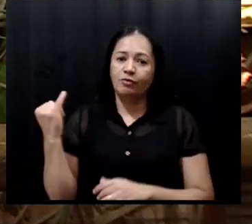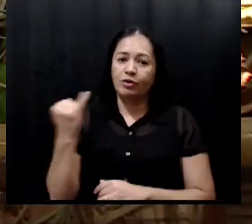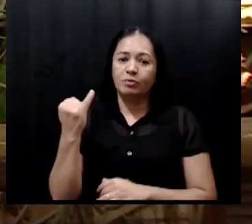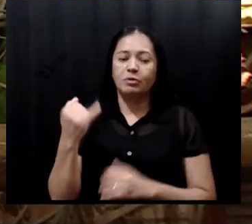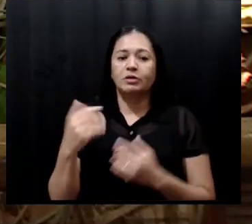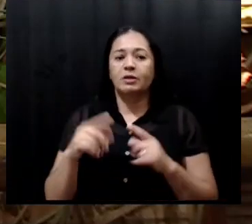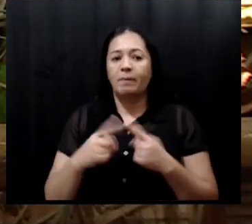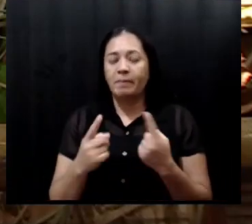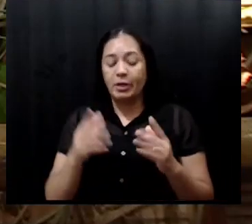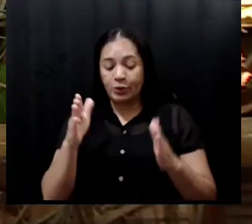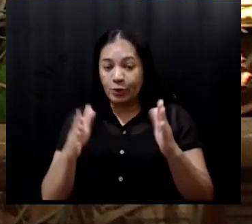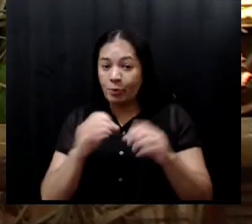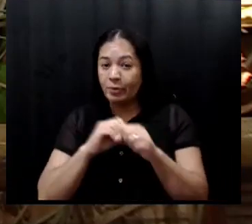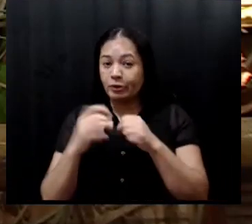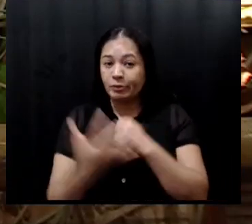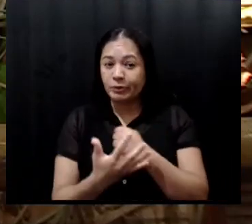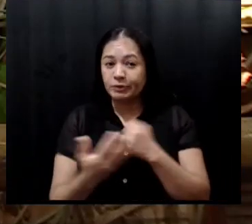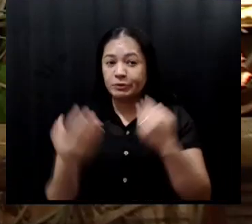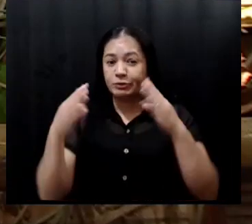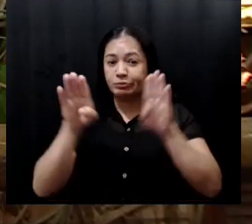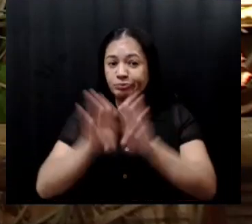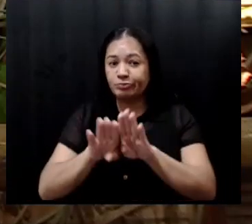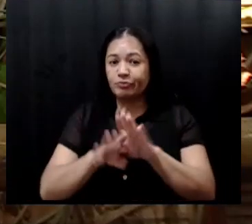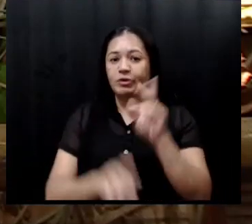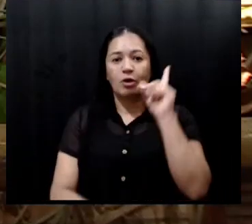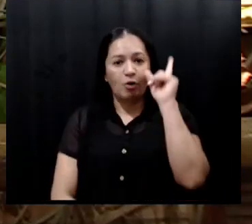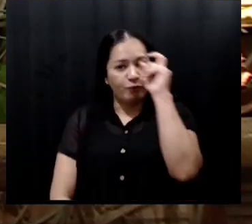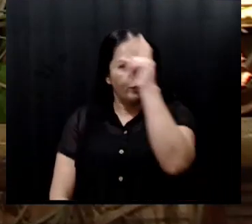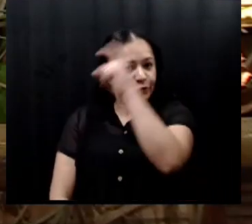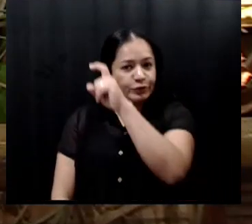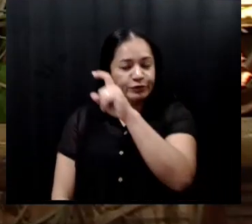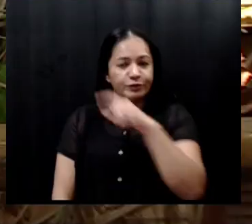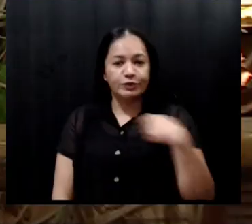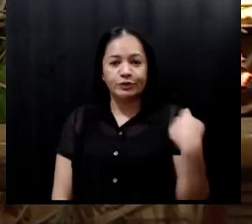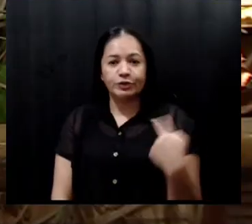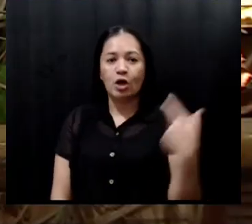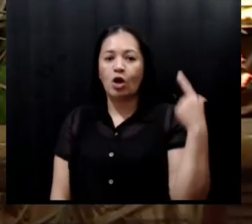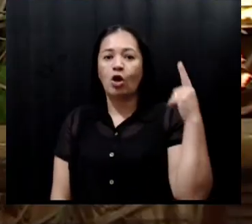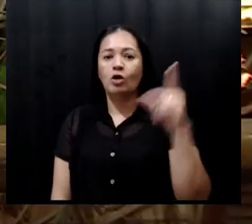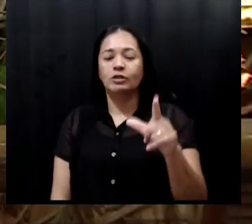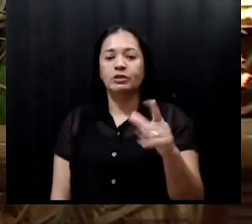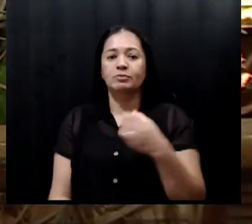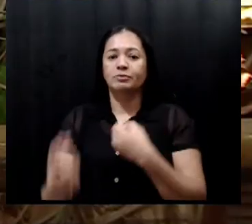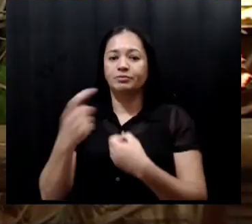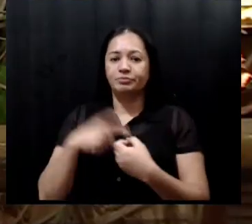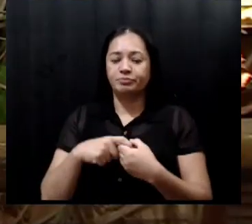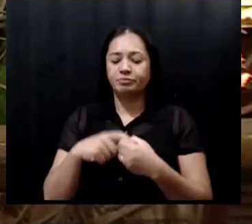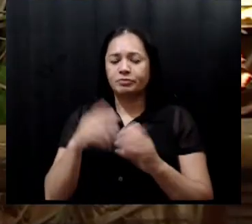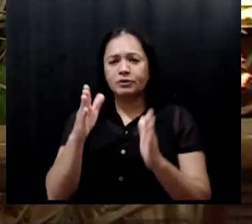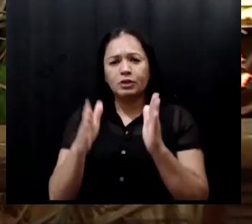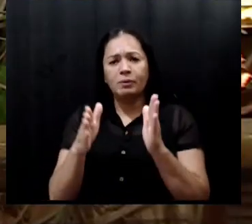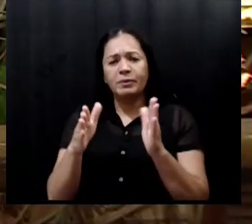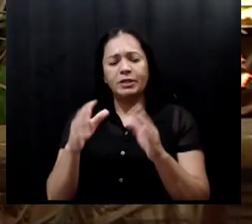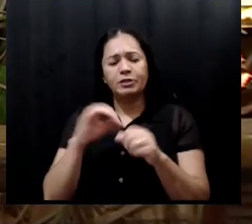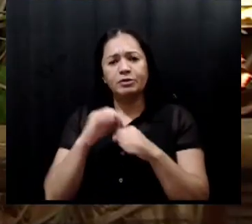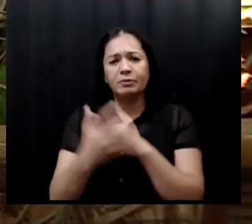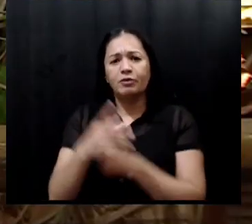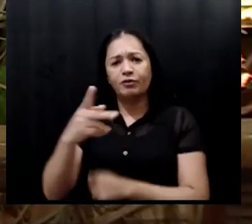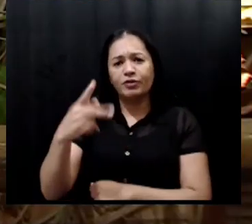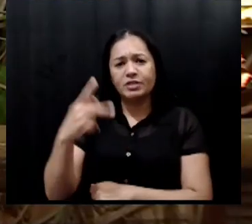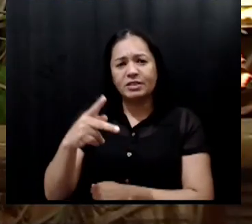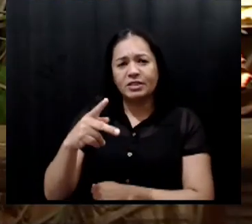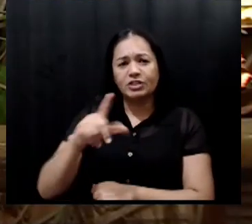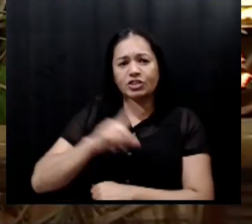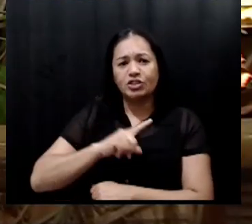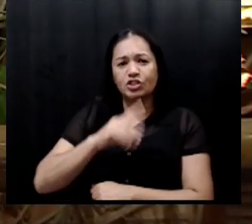a gente ficou parado foi um pouco preocupante, mas depois a gente conseguiu se estabelecer. Nesse período da pandemia, vocês tinham colaboradores? Colaboradores. Ou não, era só